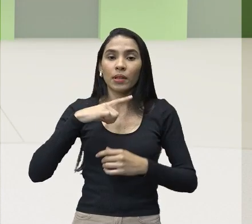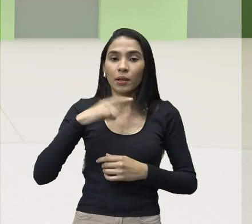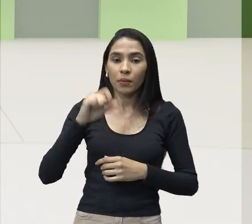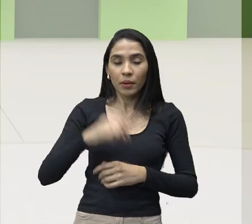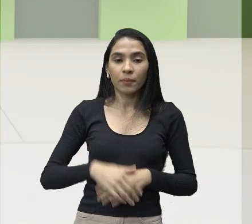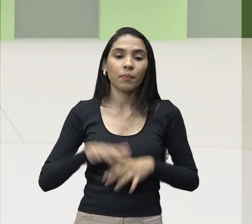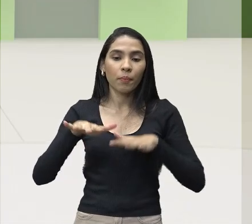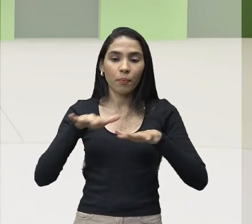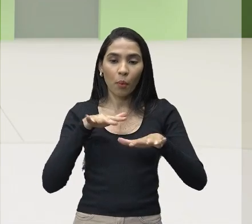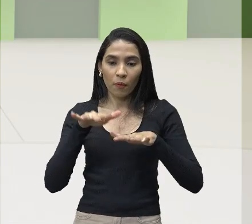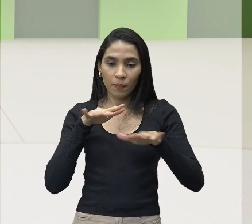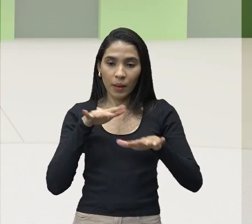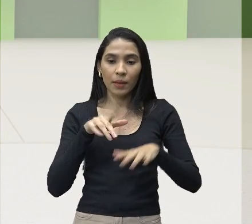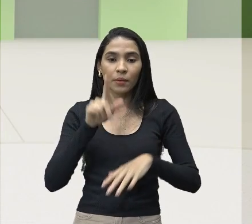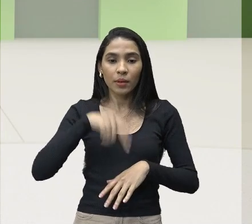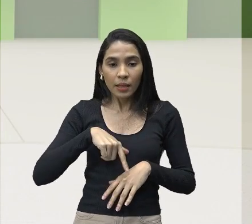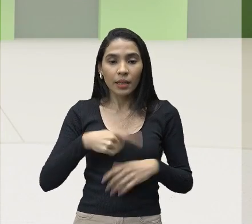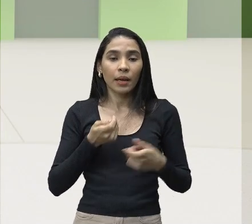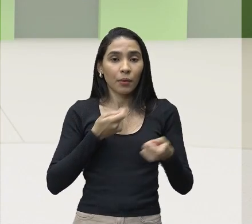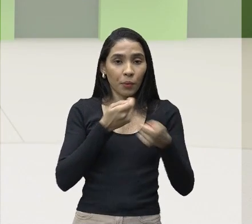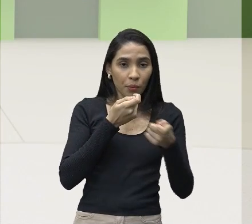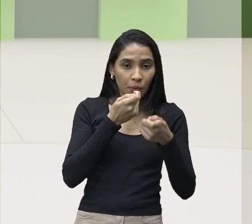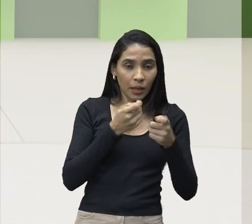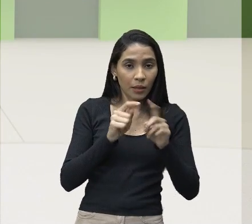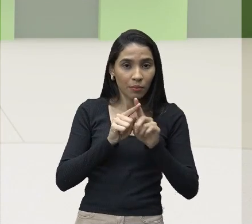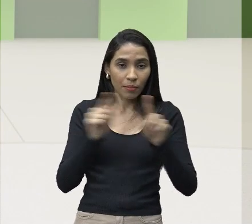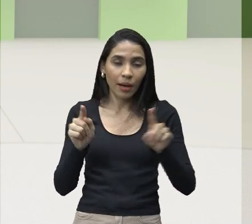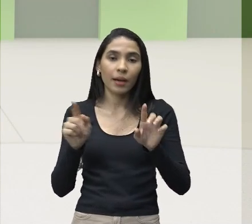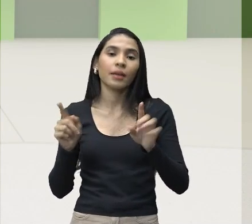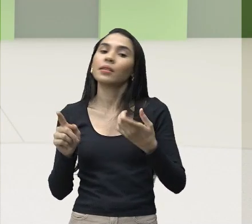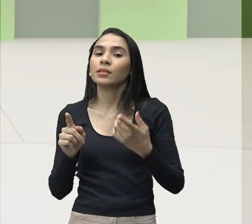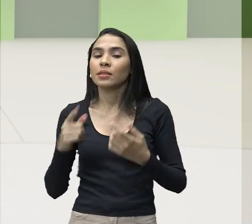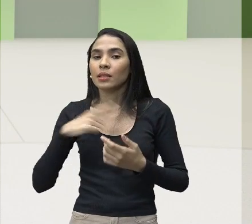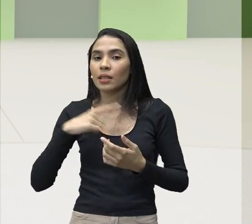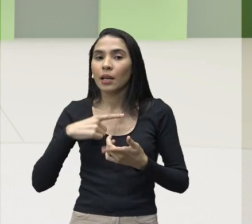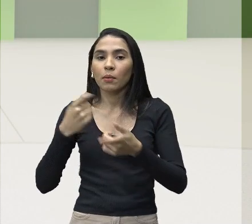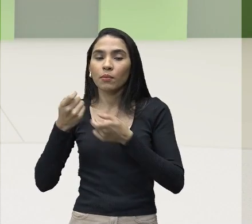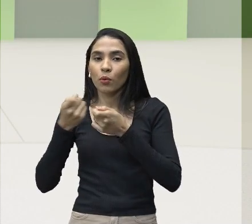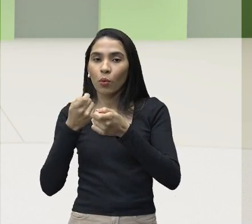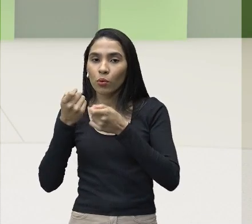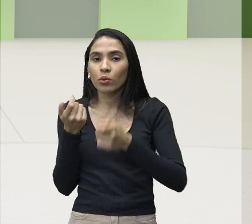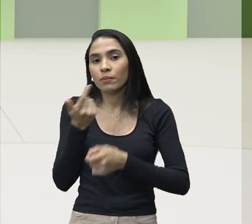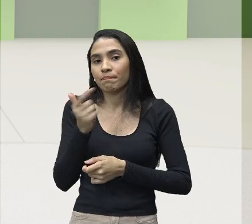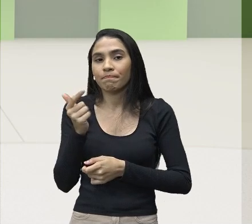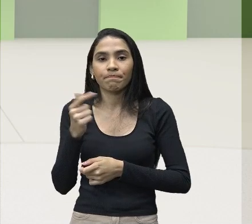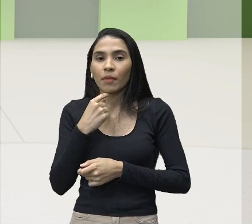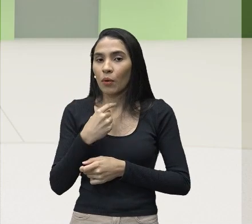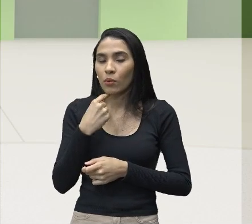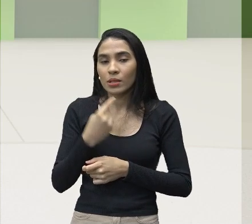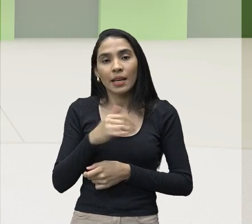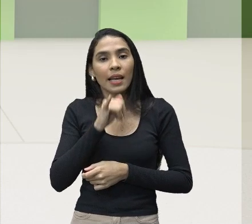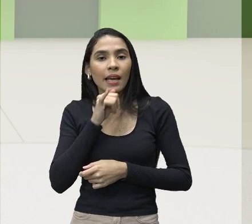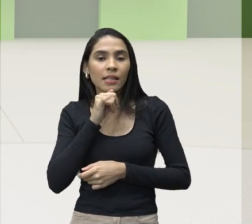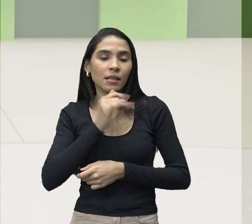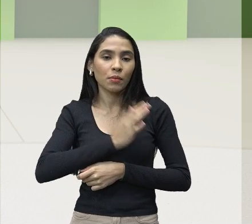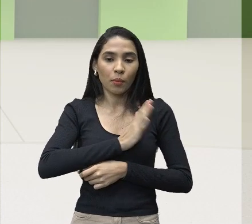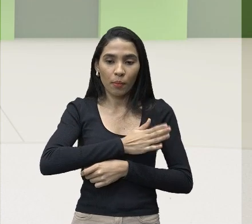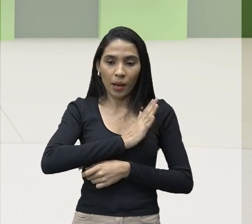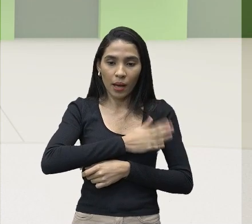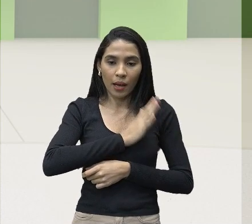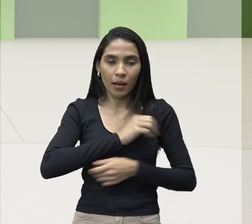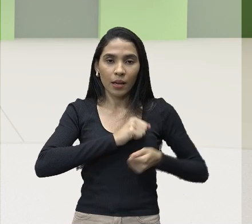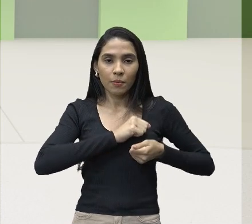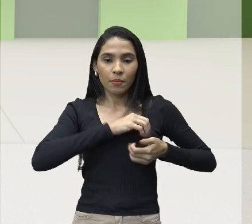esses movimentos que são voluntários, mas também os involuntários, como, por exemplo, o batimento ali do